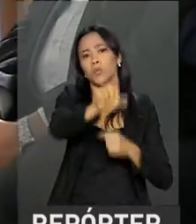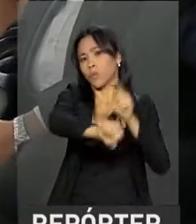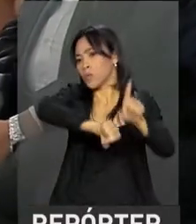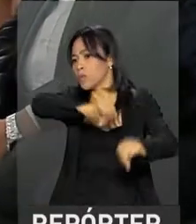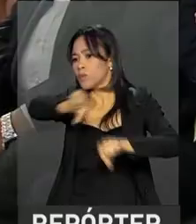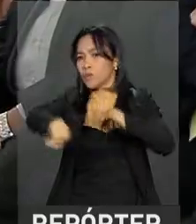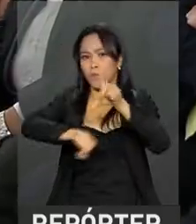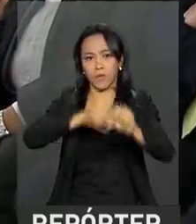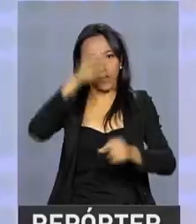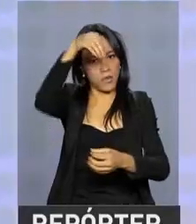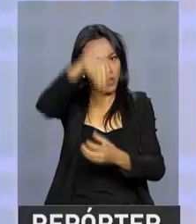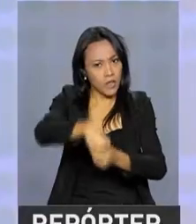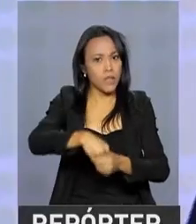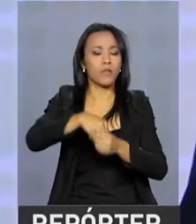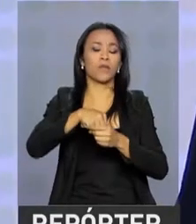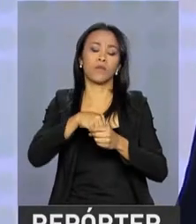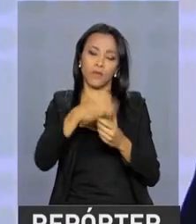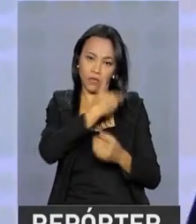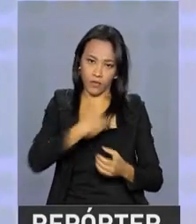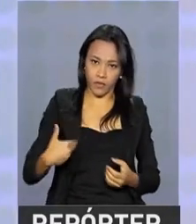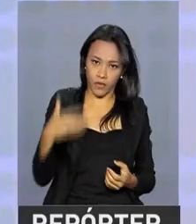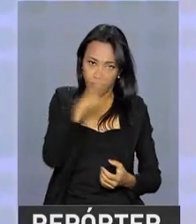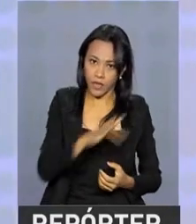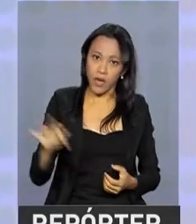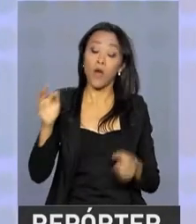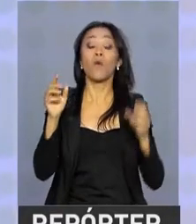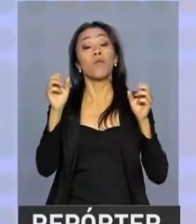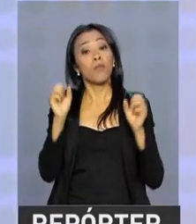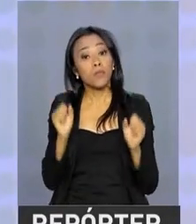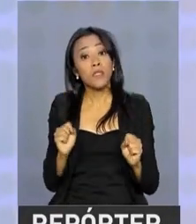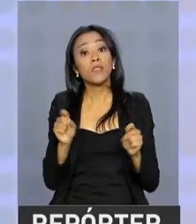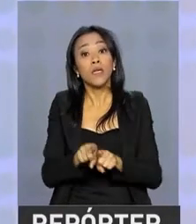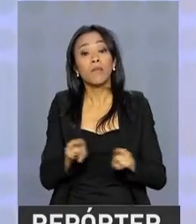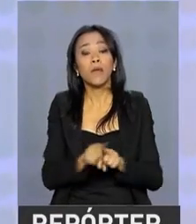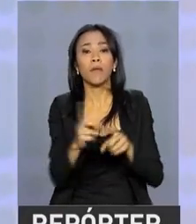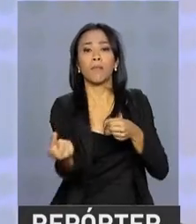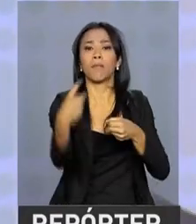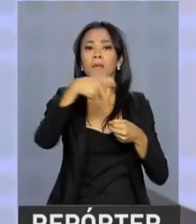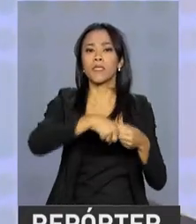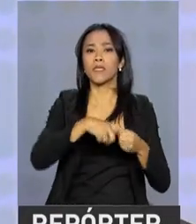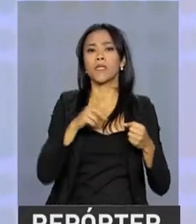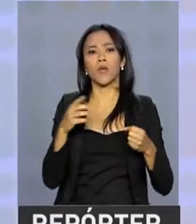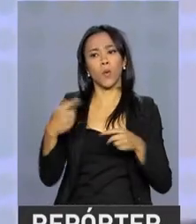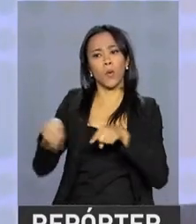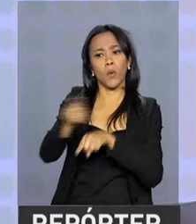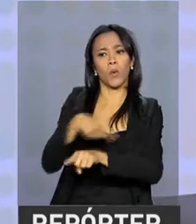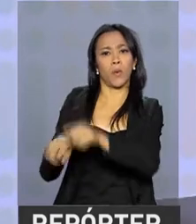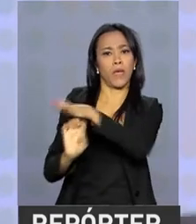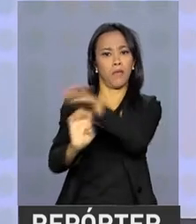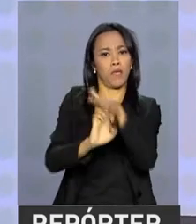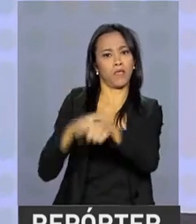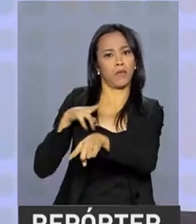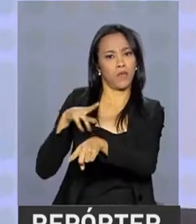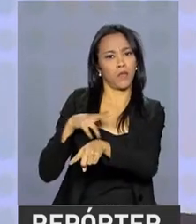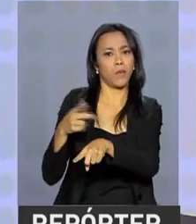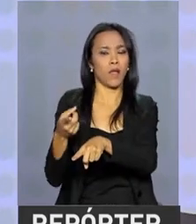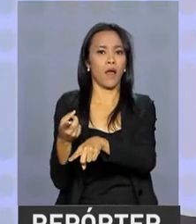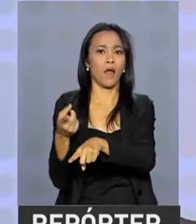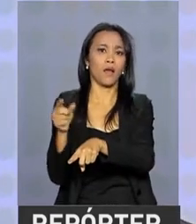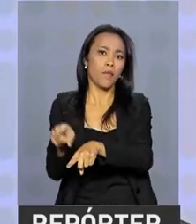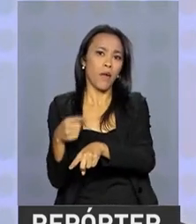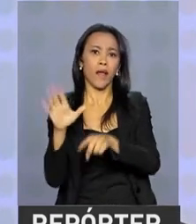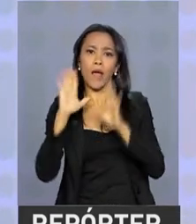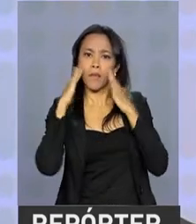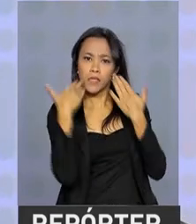no governo federal poderá ainda ser firmada parceria foi iniciativa privada para descontos em produtos e